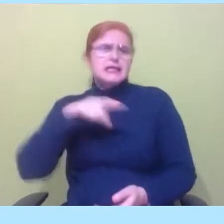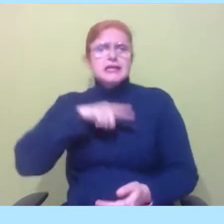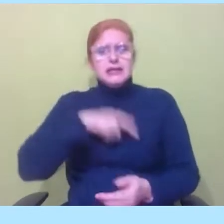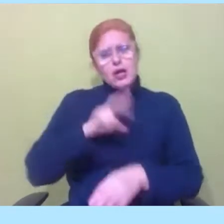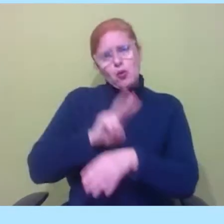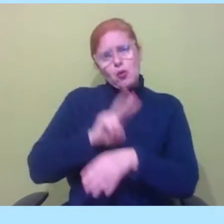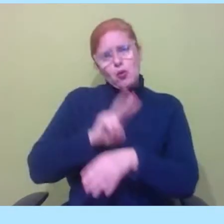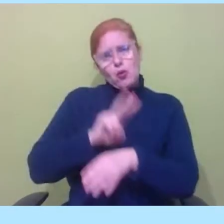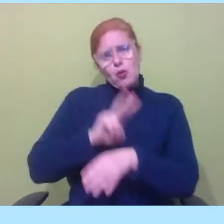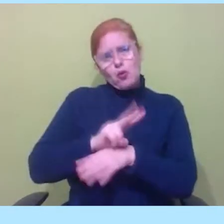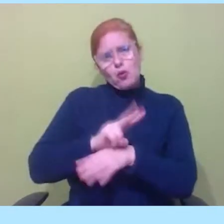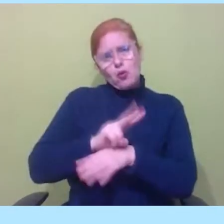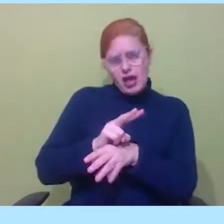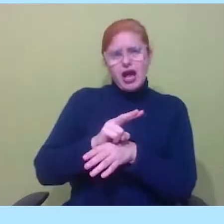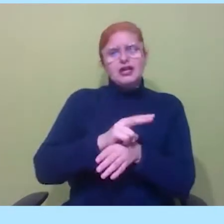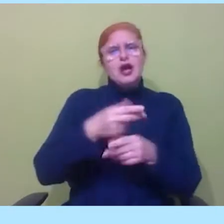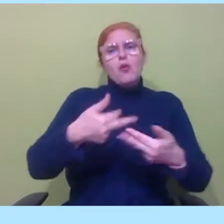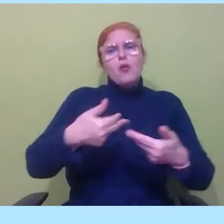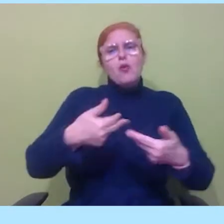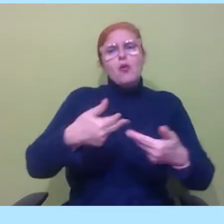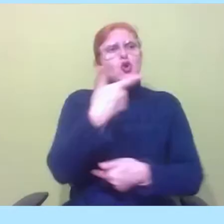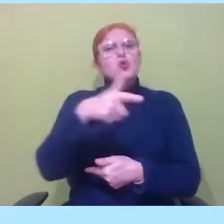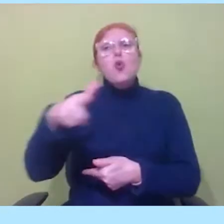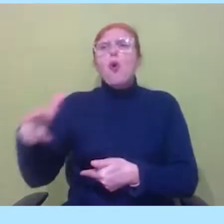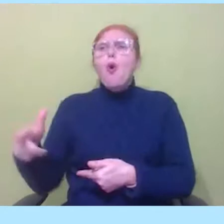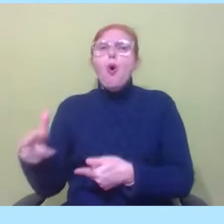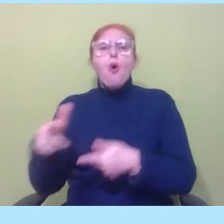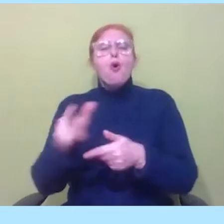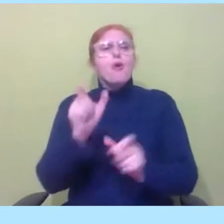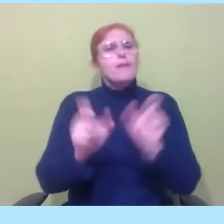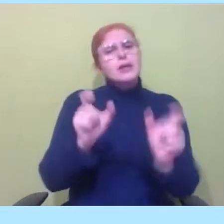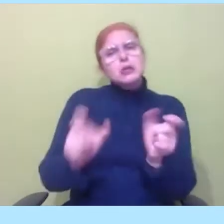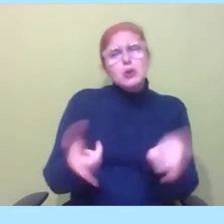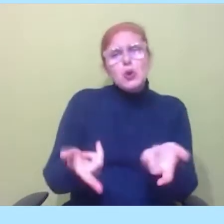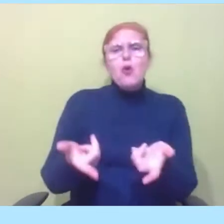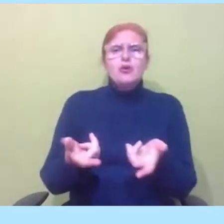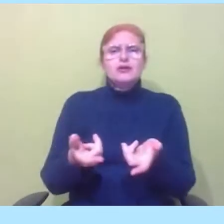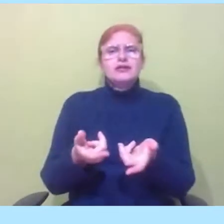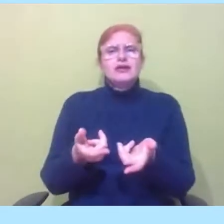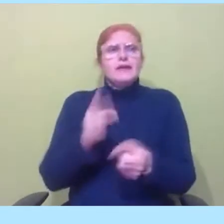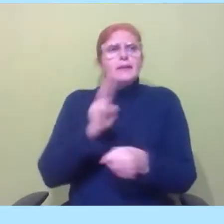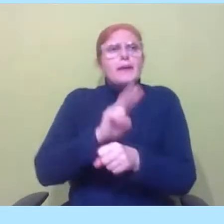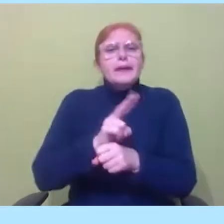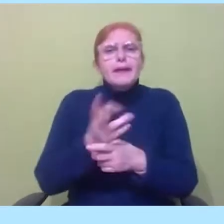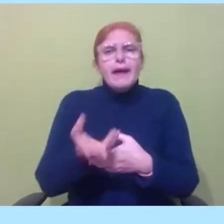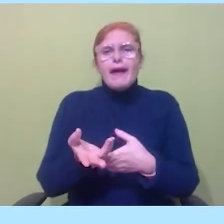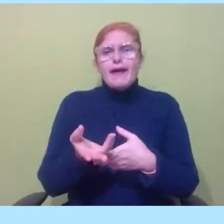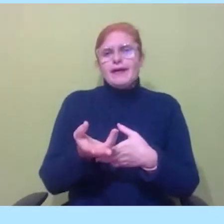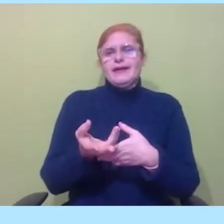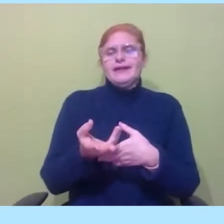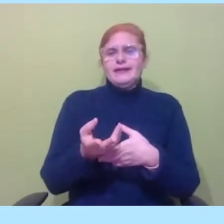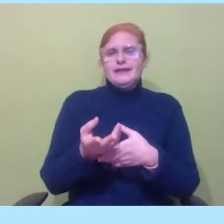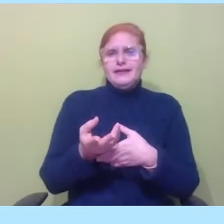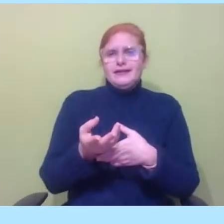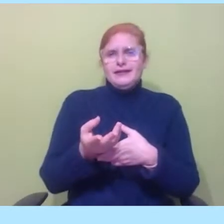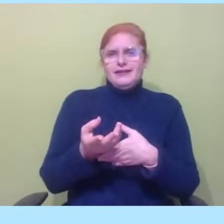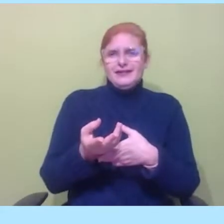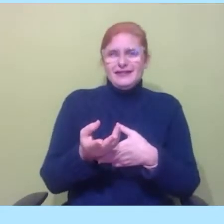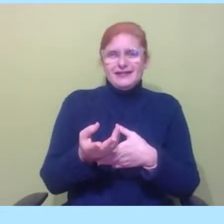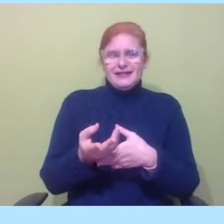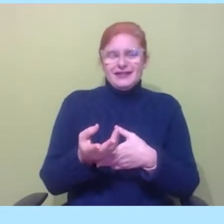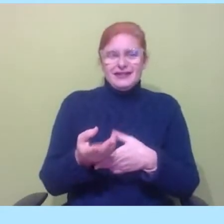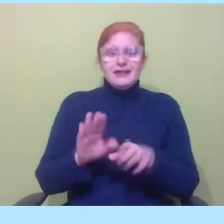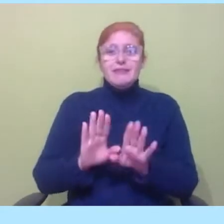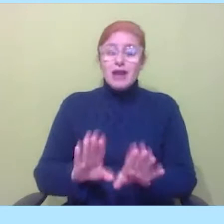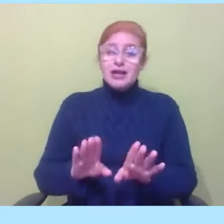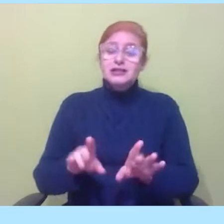outras pessoas, ou de serem matriarcais com as coisas das outras pessoas, ou com as nossas próprias coisas, mas transformar